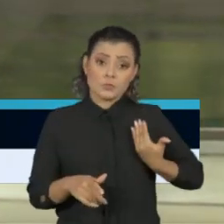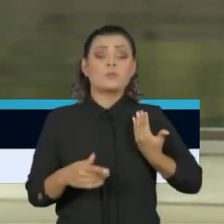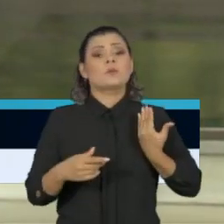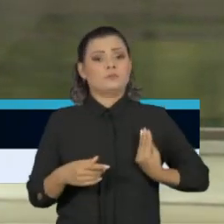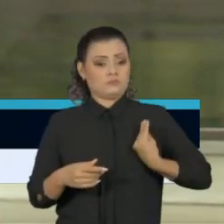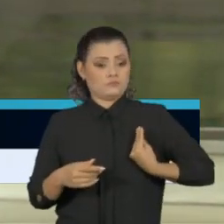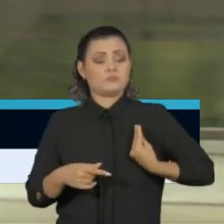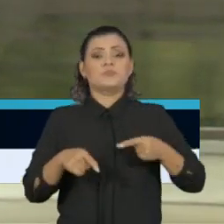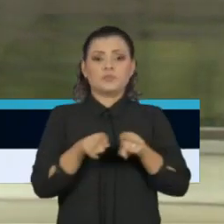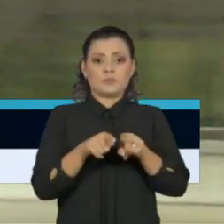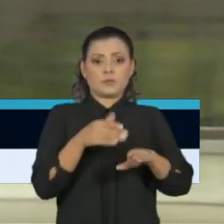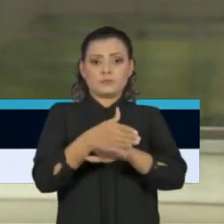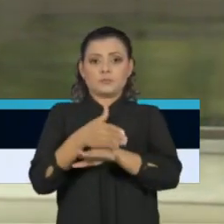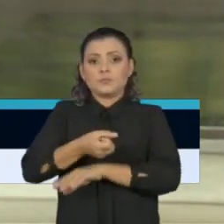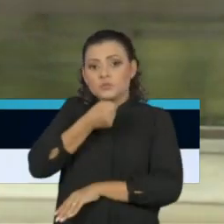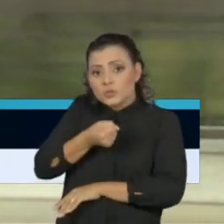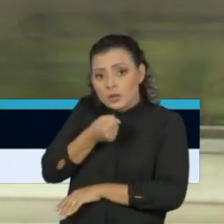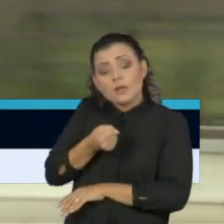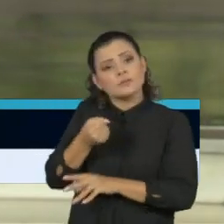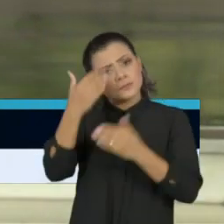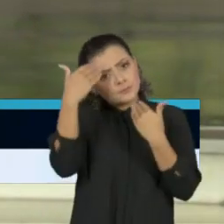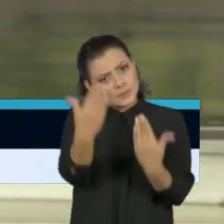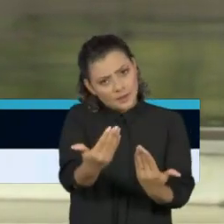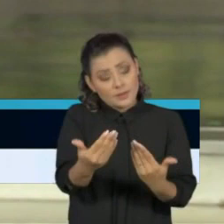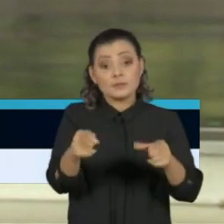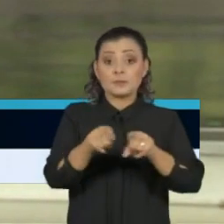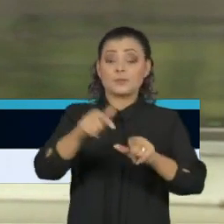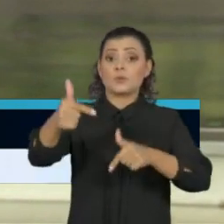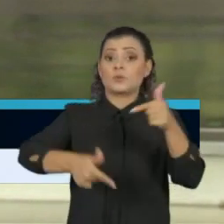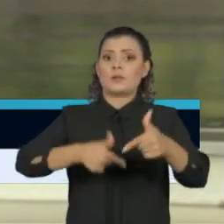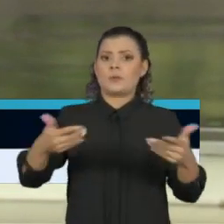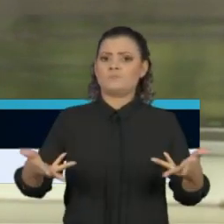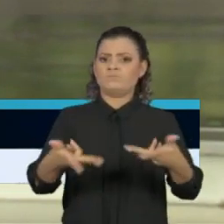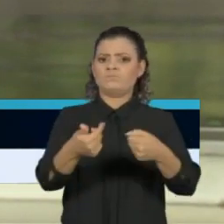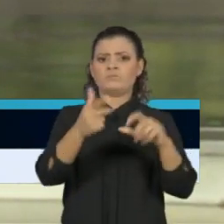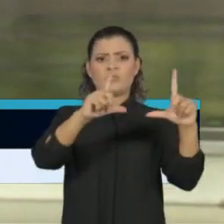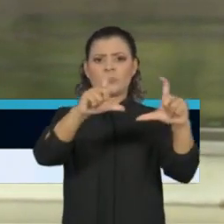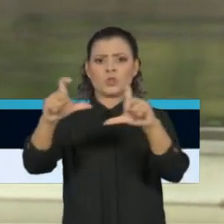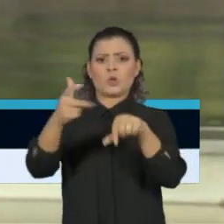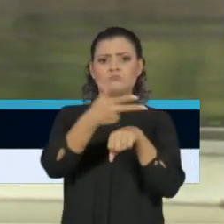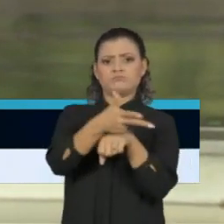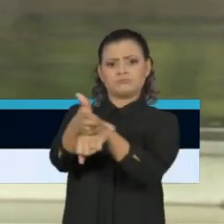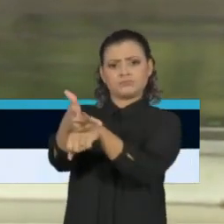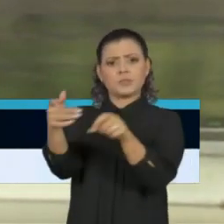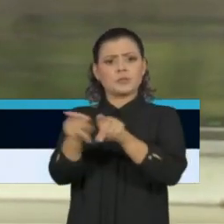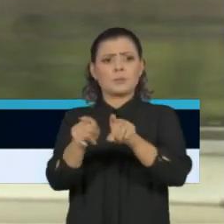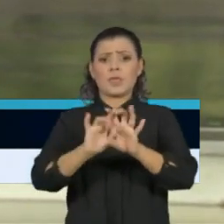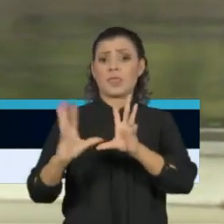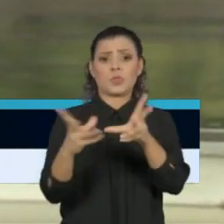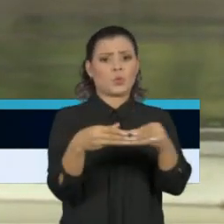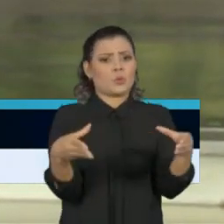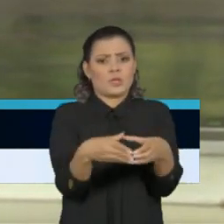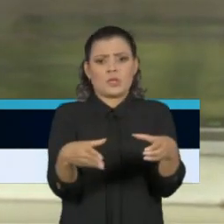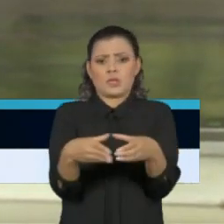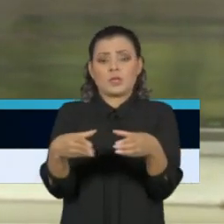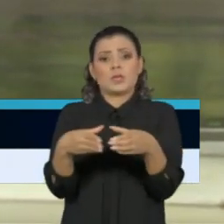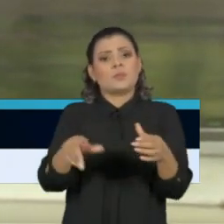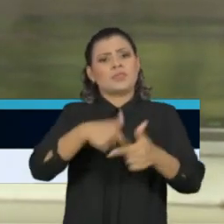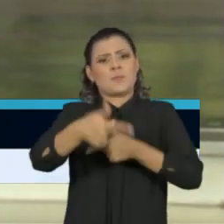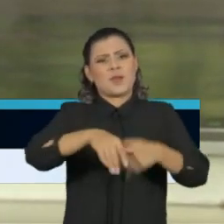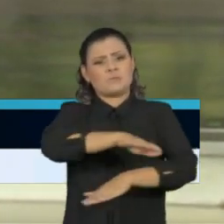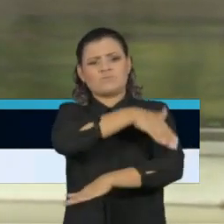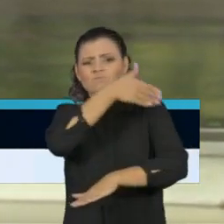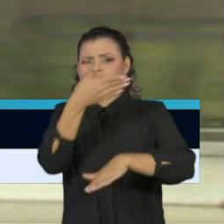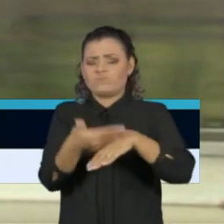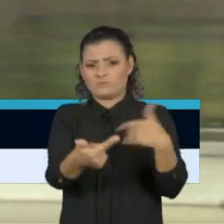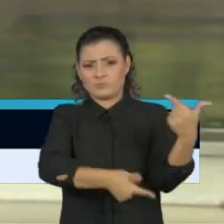no Palácio dos Bandeirantes, dos jornalistas, trabalho também de cinegrafistas, fotógrafos, pessoas que estão trabalhando diuturnamente, sei